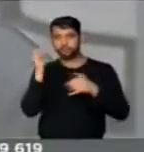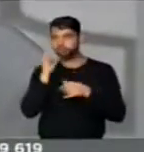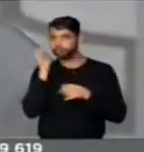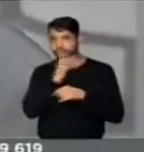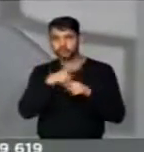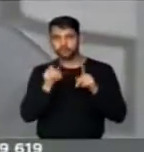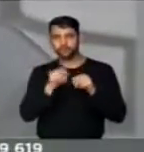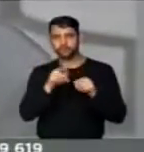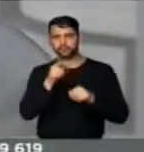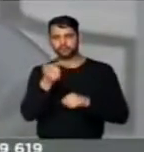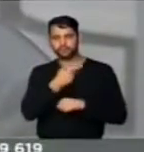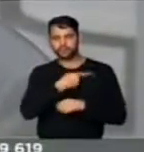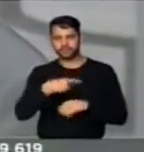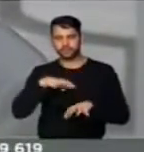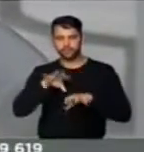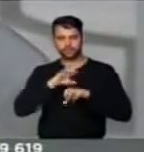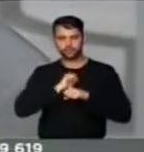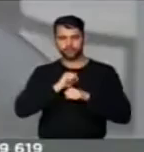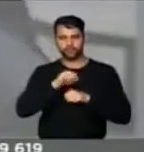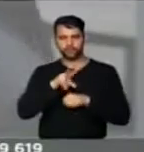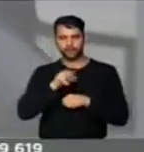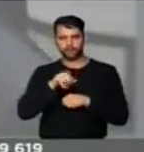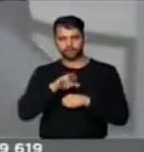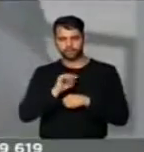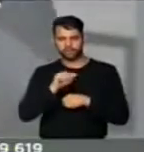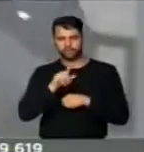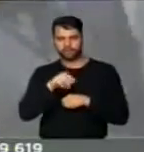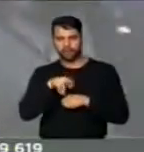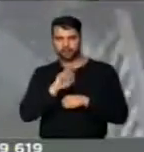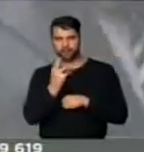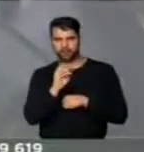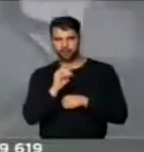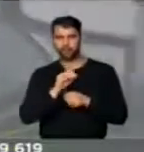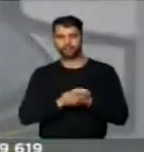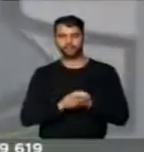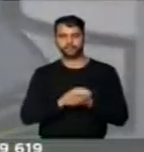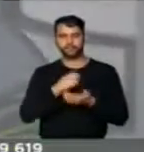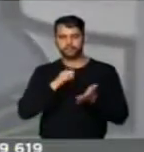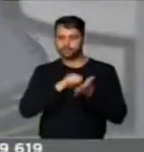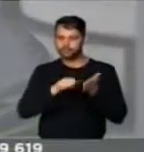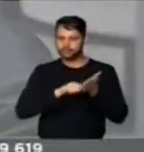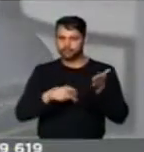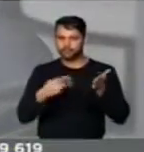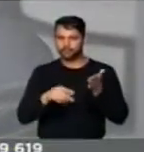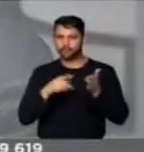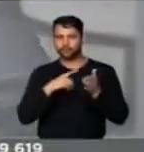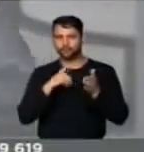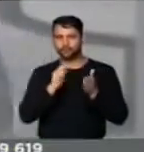por parte do presidente. Que fosse registrado na sessão dessa sessão, na ata dessa sessão. Obrigado. Ok.